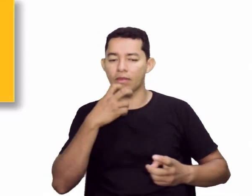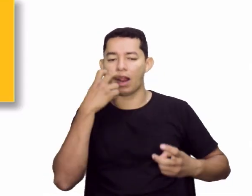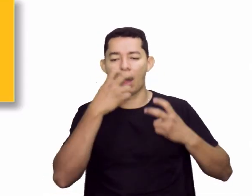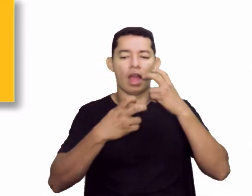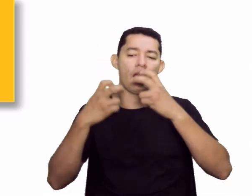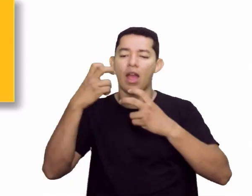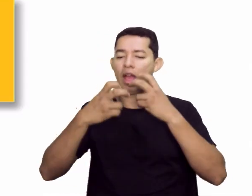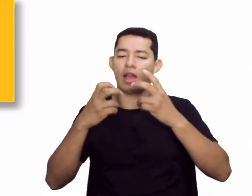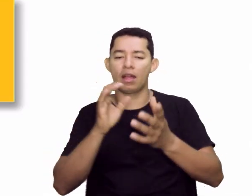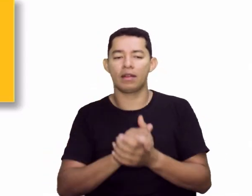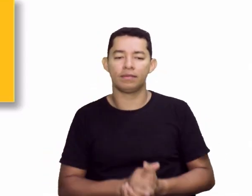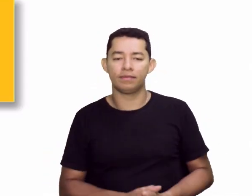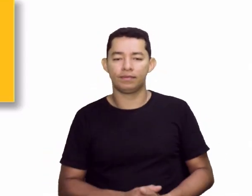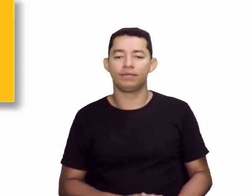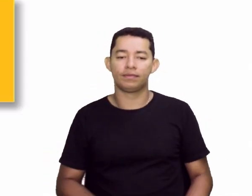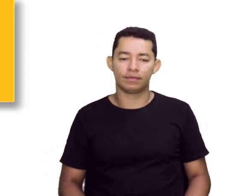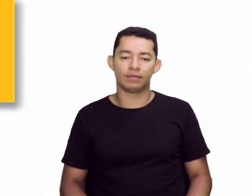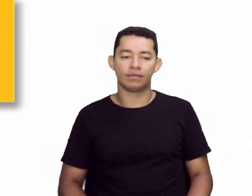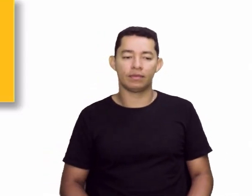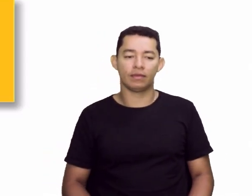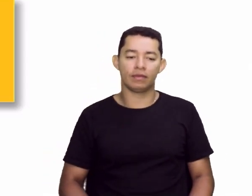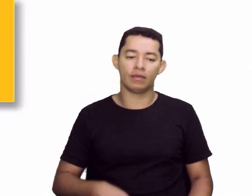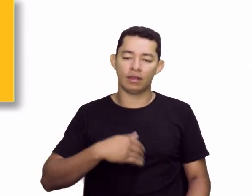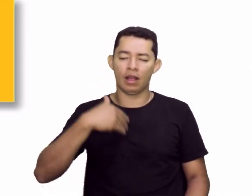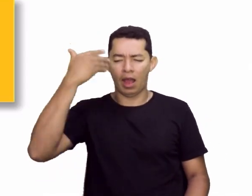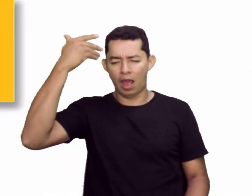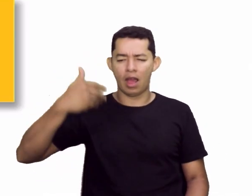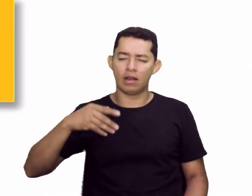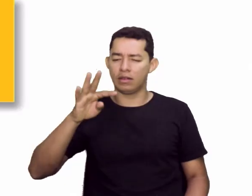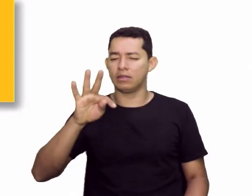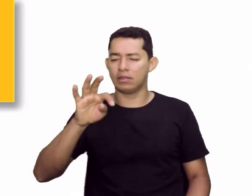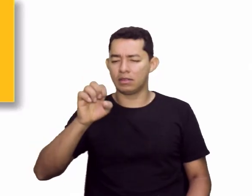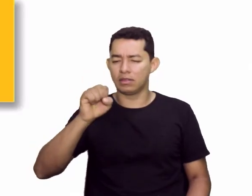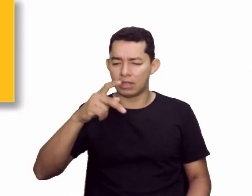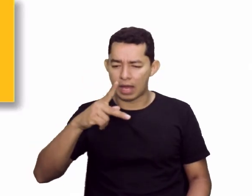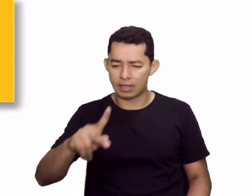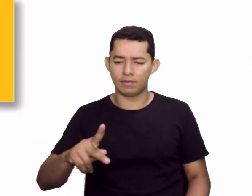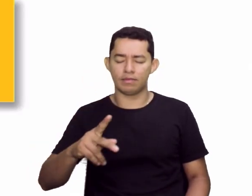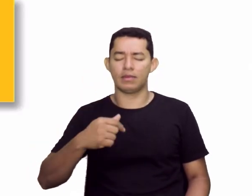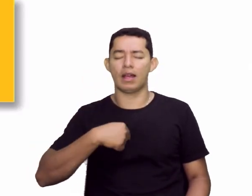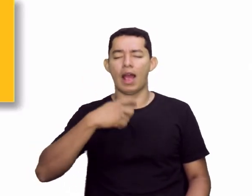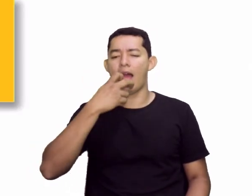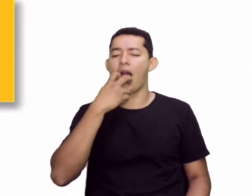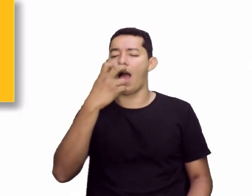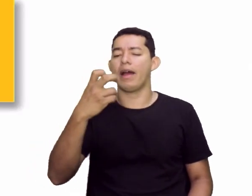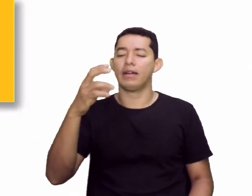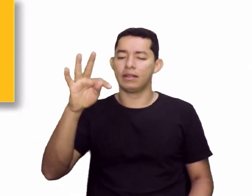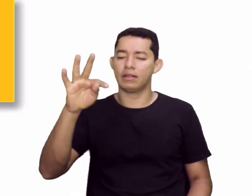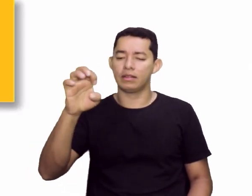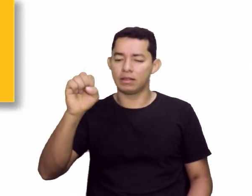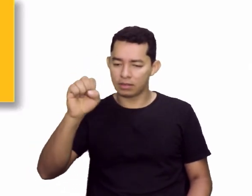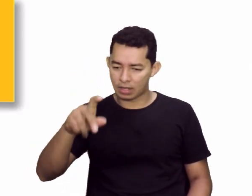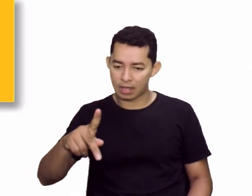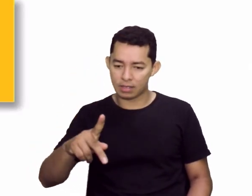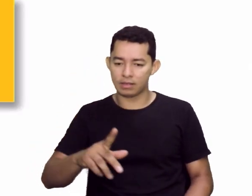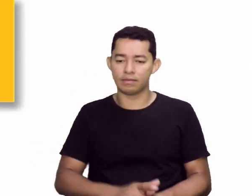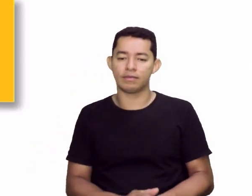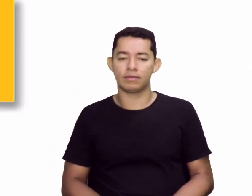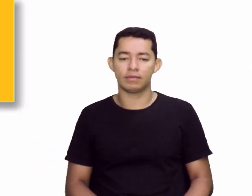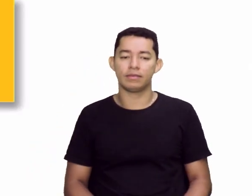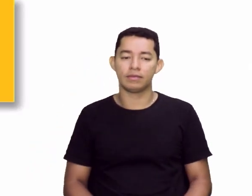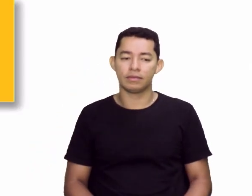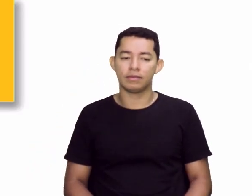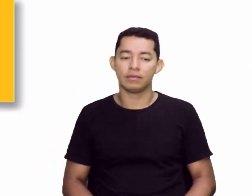eu sou Tespes! Eu sou Tespes! Ele começou a fingir.